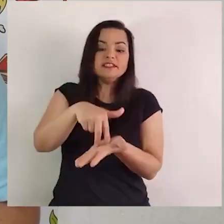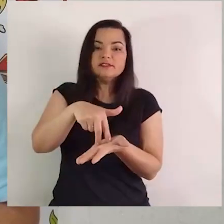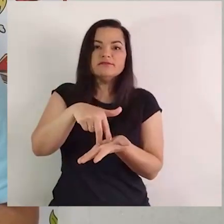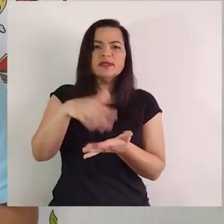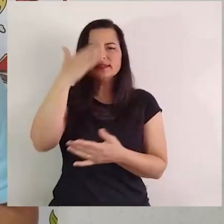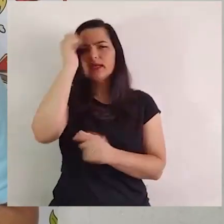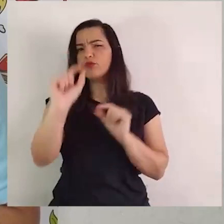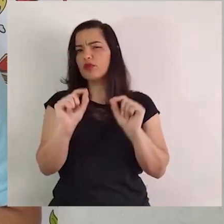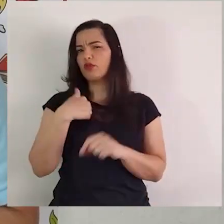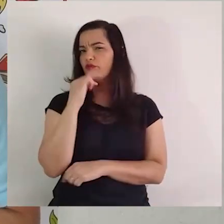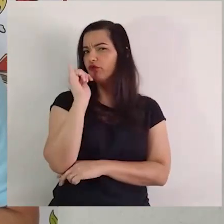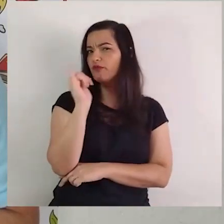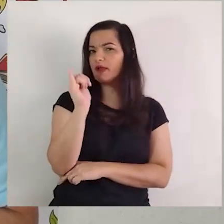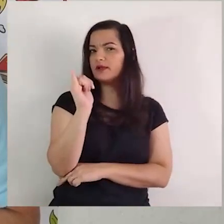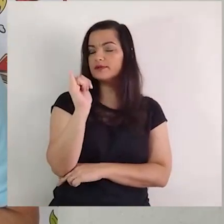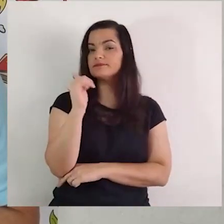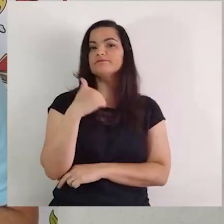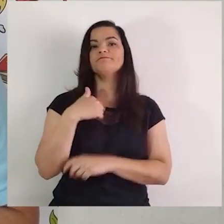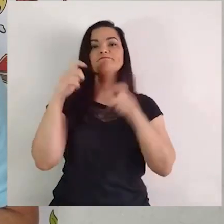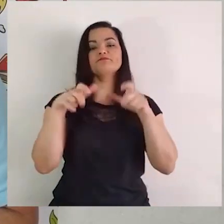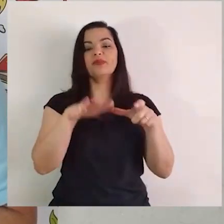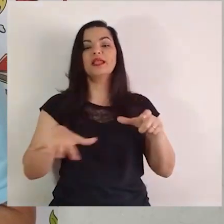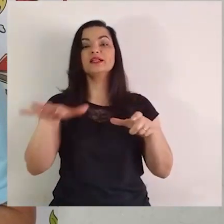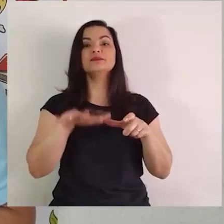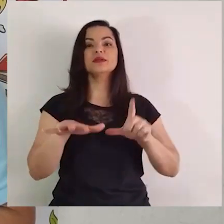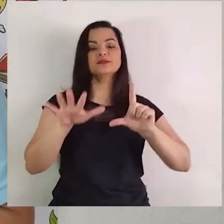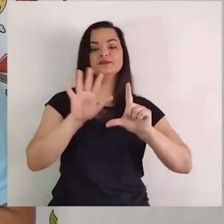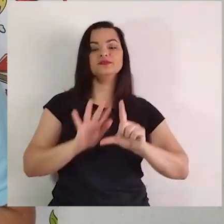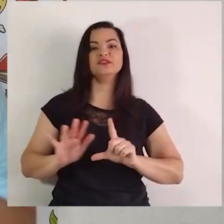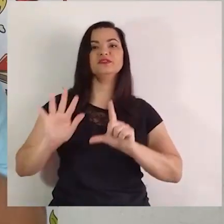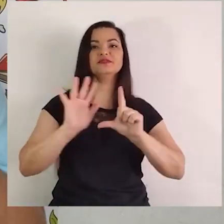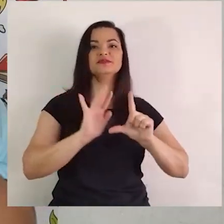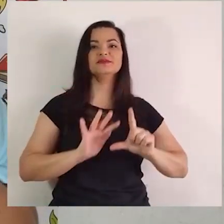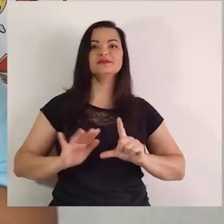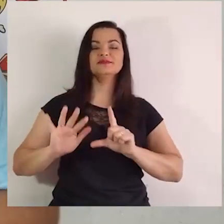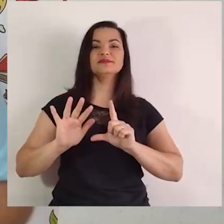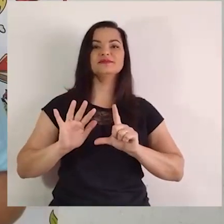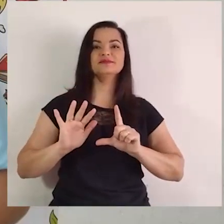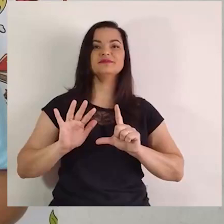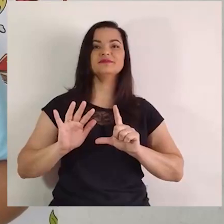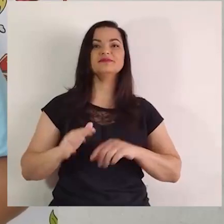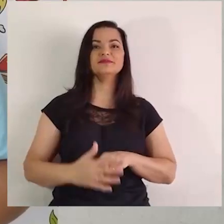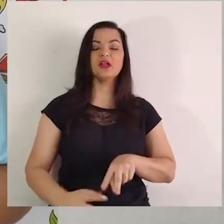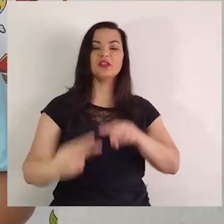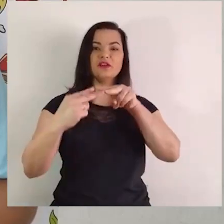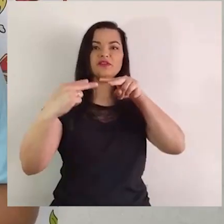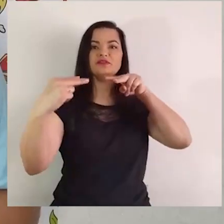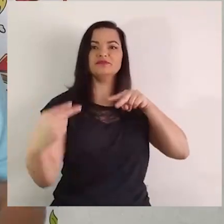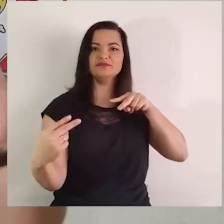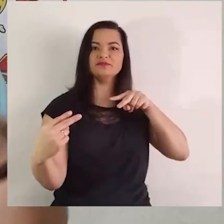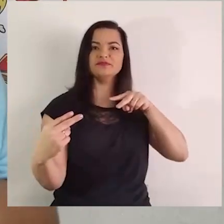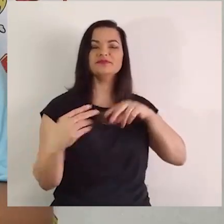estou falando? Eu estou falando do espaço virtual. Esse que está nos